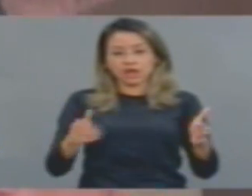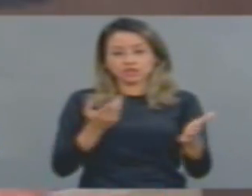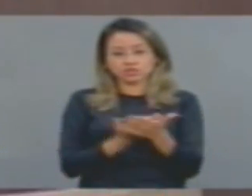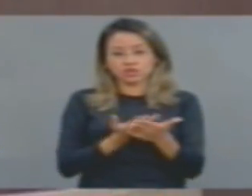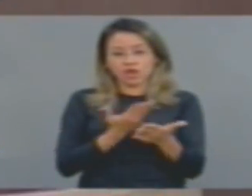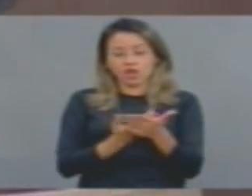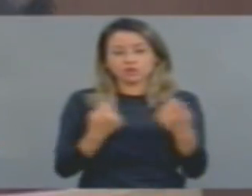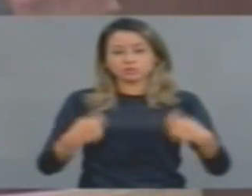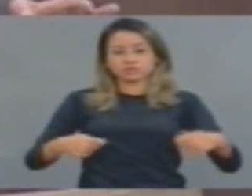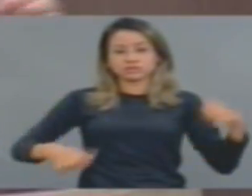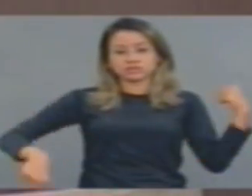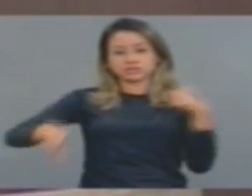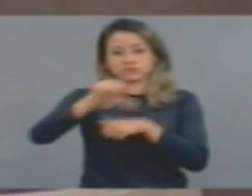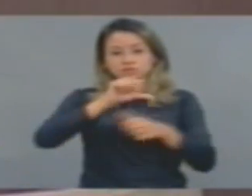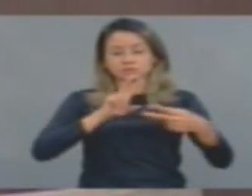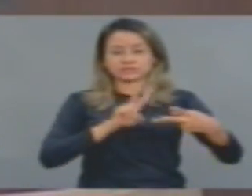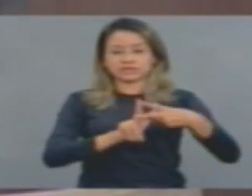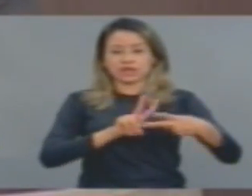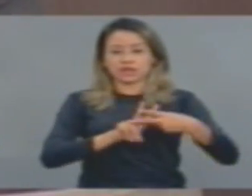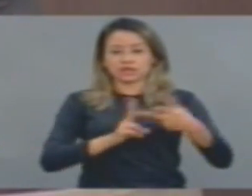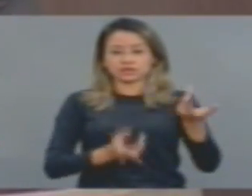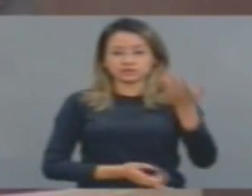de aula em cela.